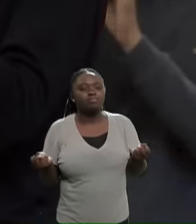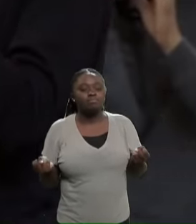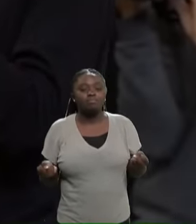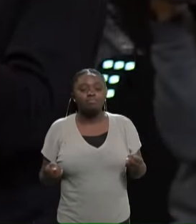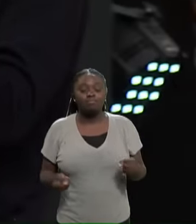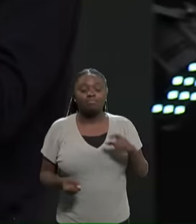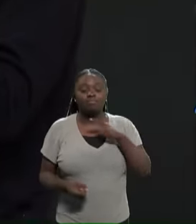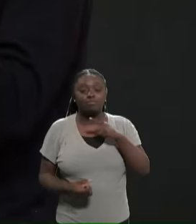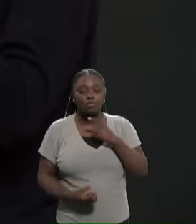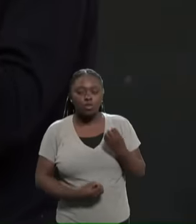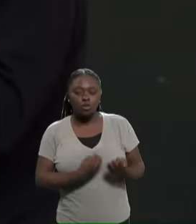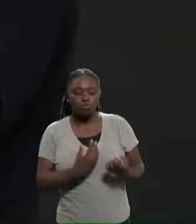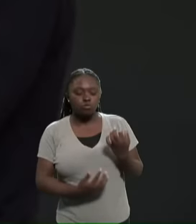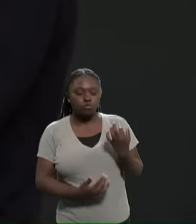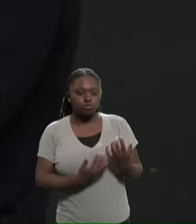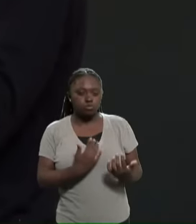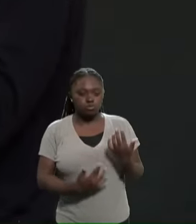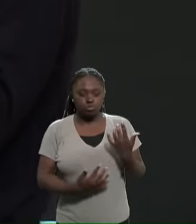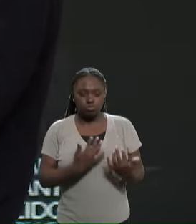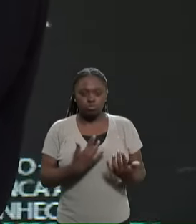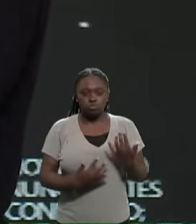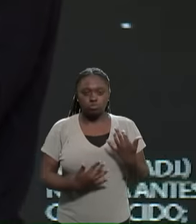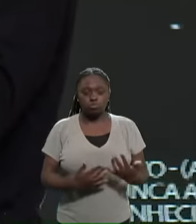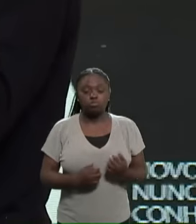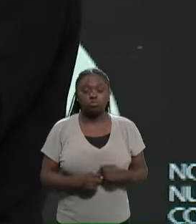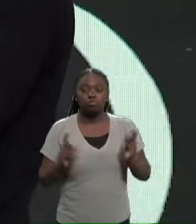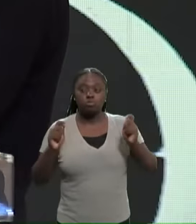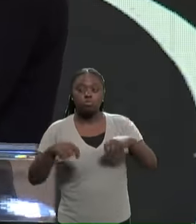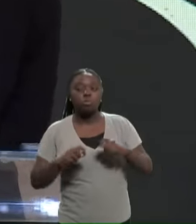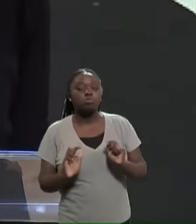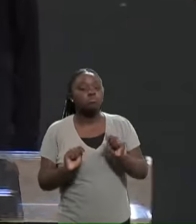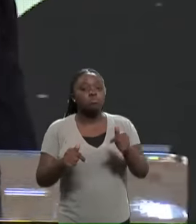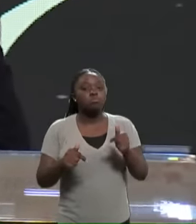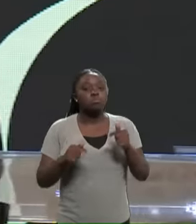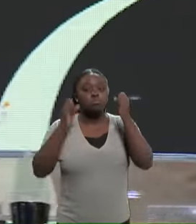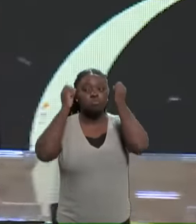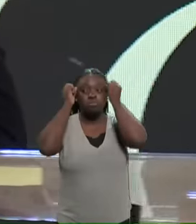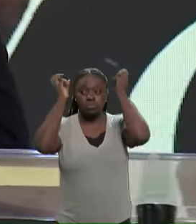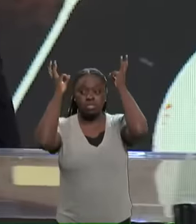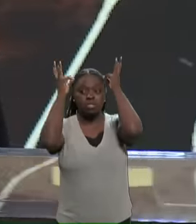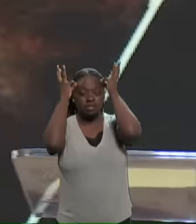Uma sarça acesa pode ativar o Moisés.